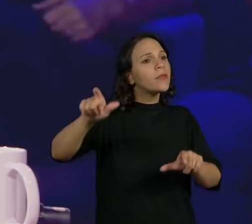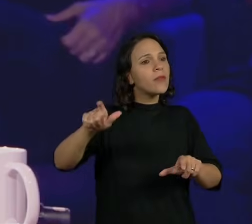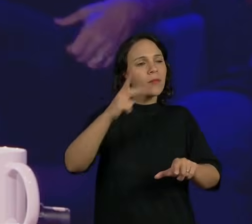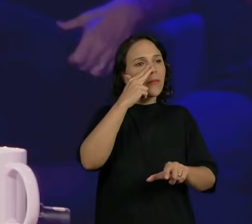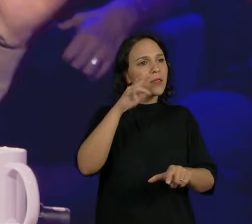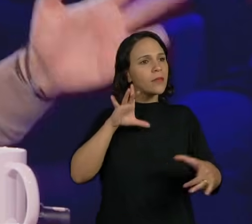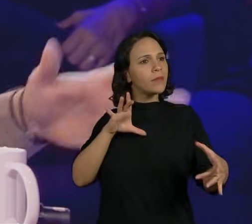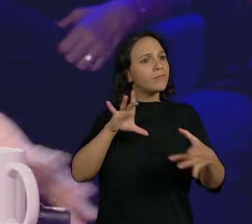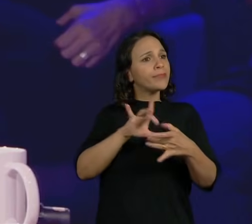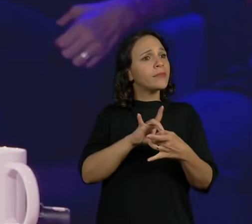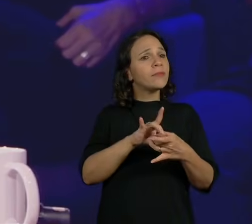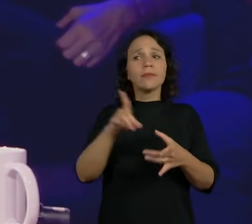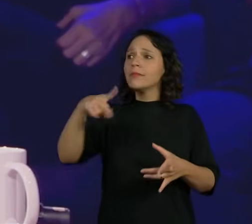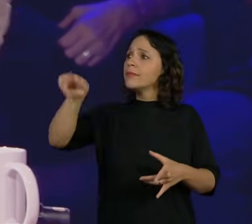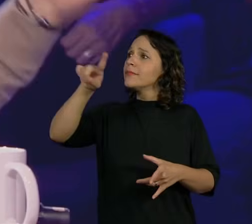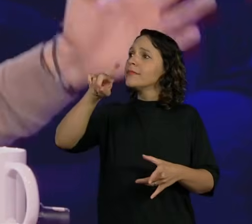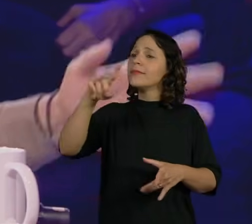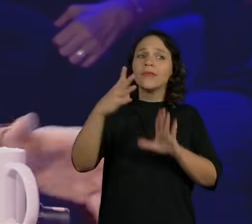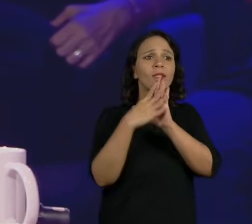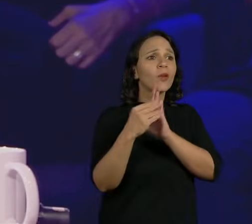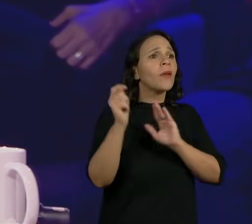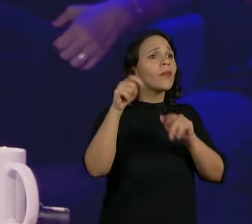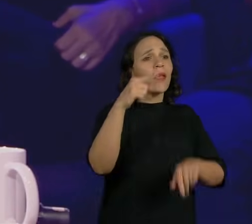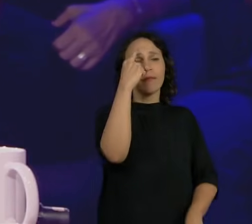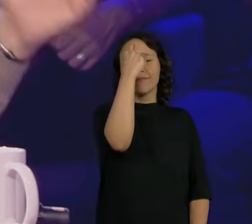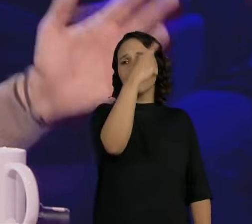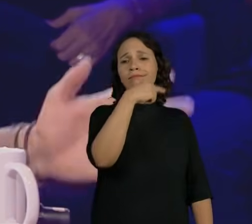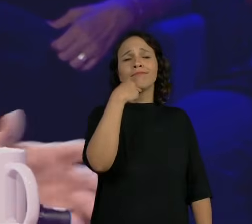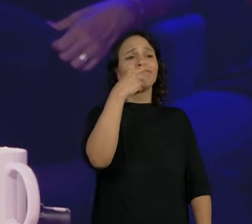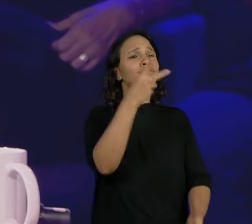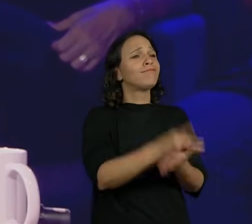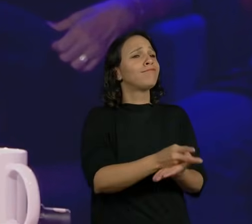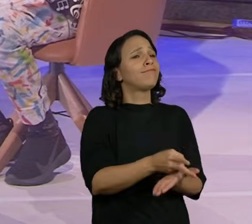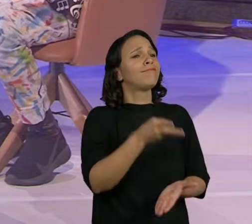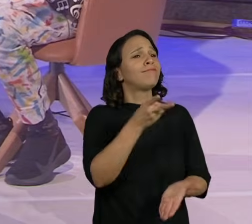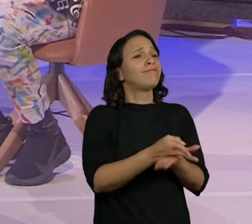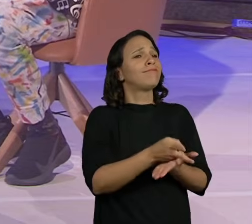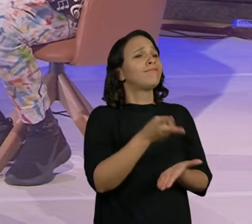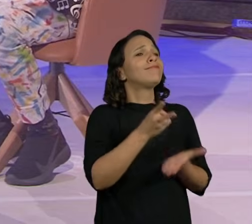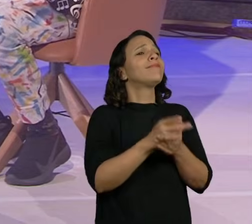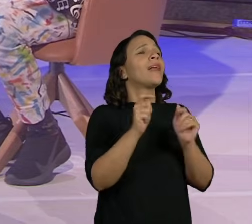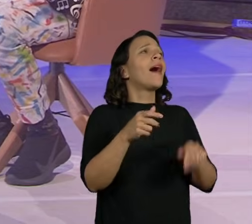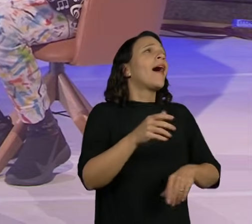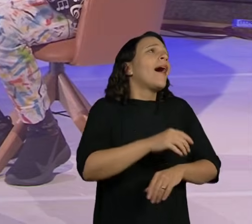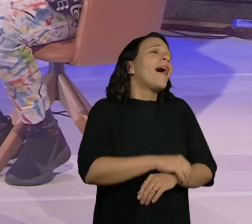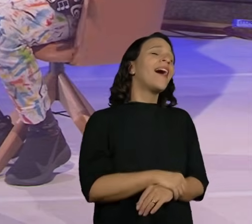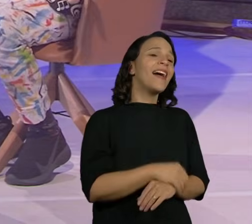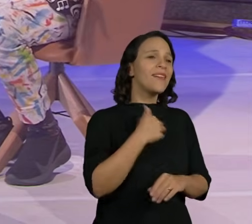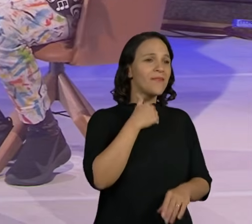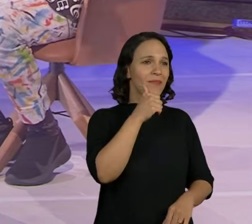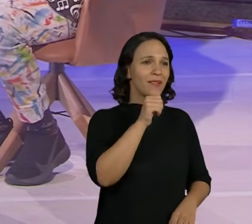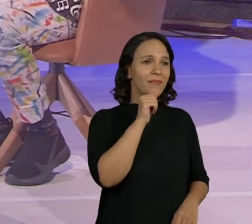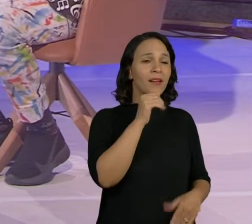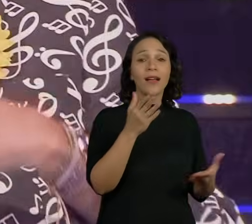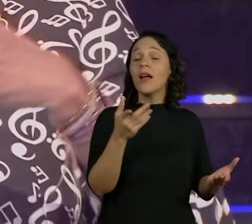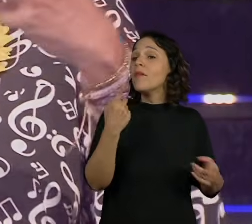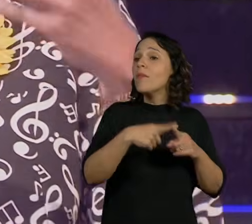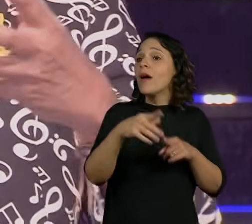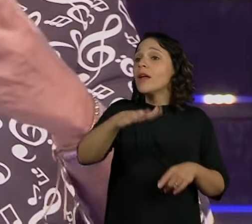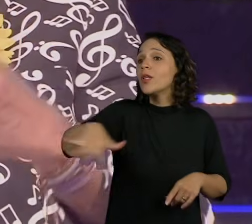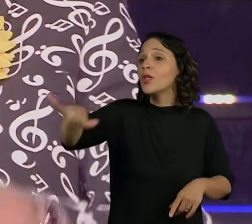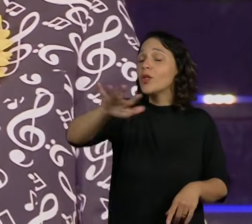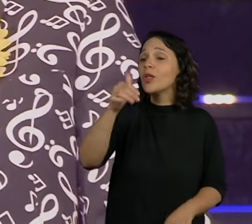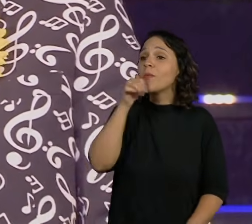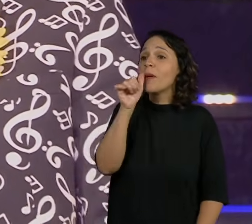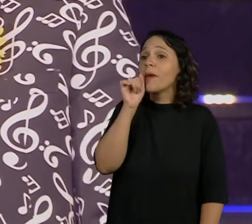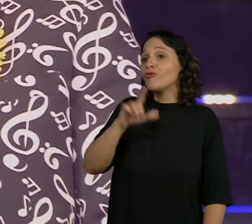uma delícia. Dá pra cantar meia hora. Ai, minha mãe, minha mãe. E é aquele negócio, todo mundo tem mãe, né? Então todo mundo se